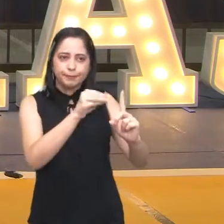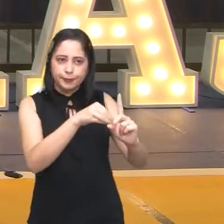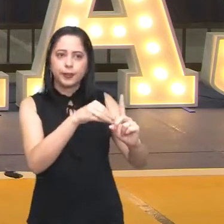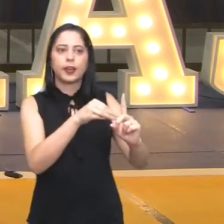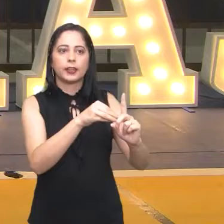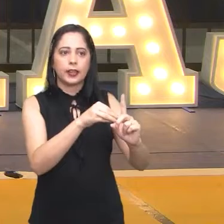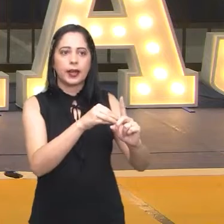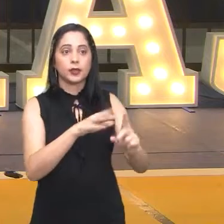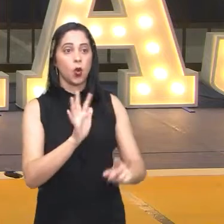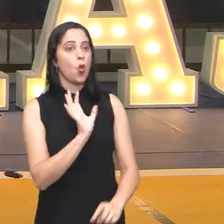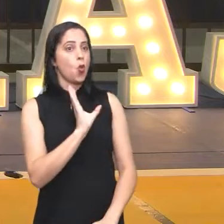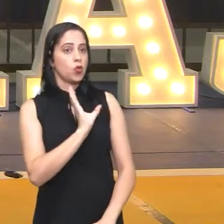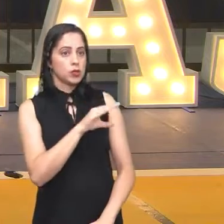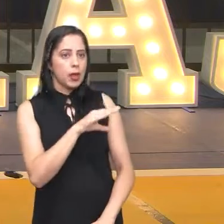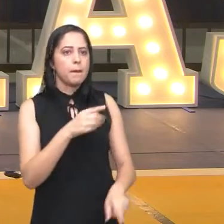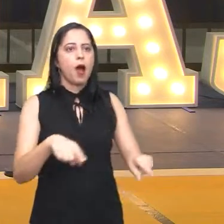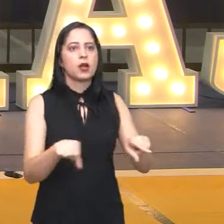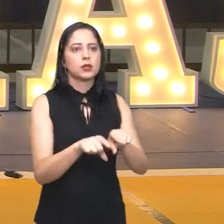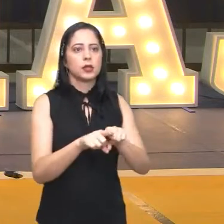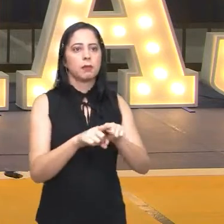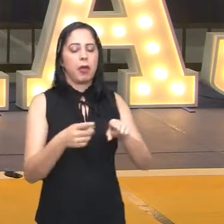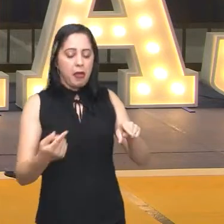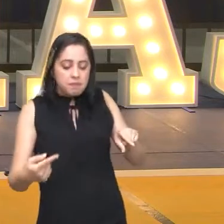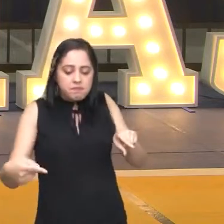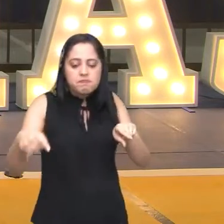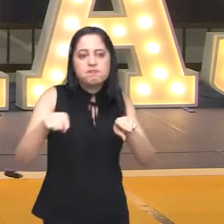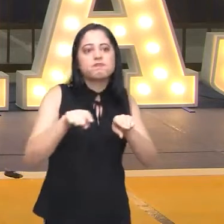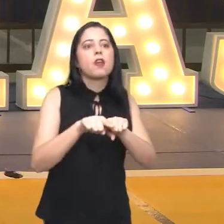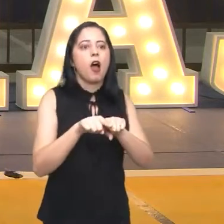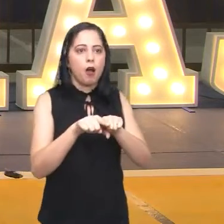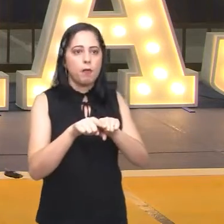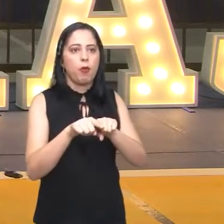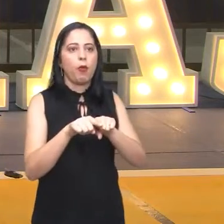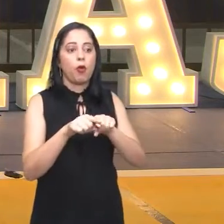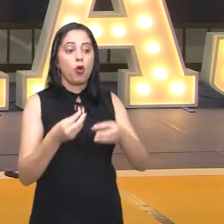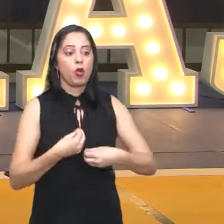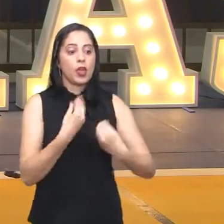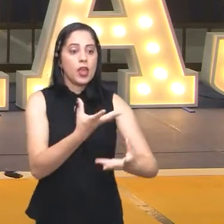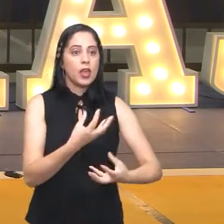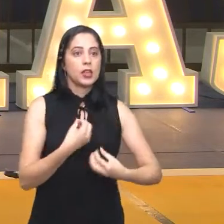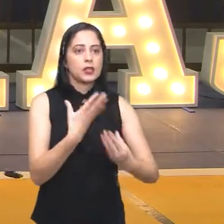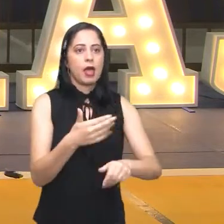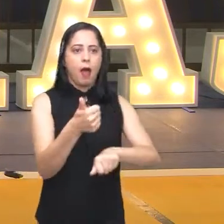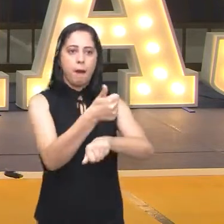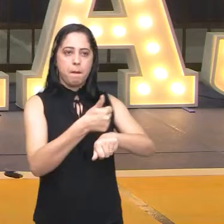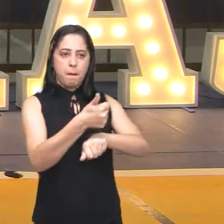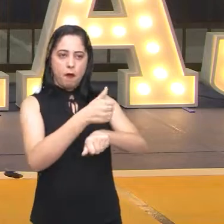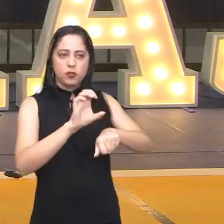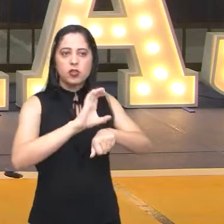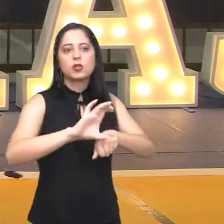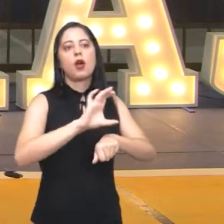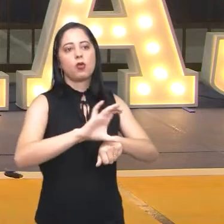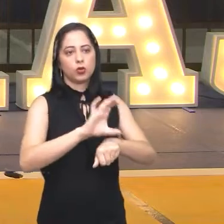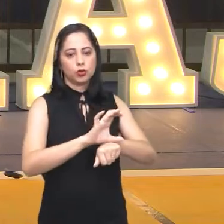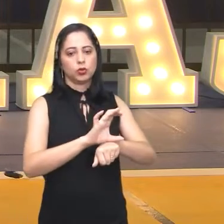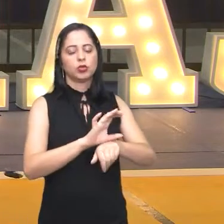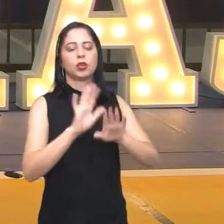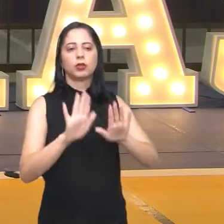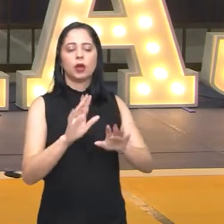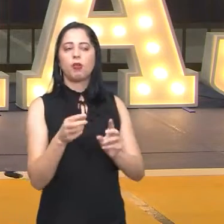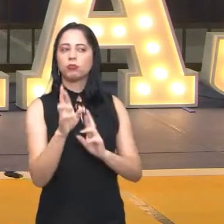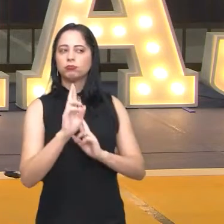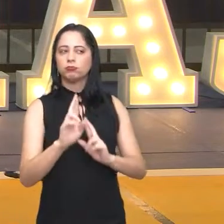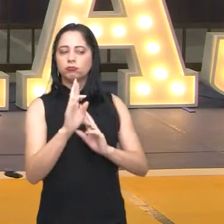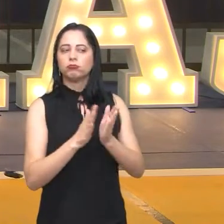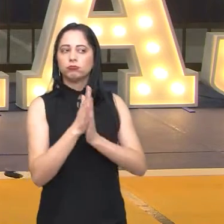situação de vulnerabilidade. O CEPAS também é um braço muito importante da qualificação profissional do nosso município. Então eu acredito que a Fundas tem aí